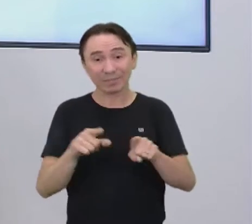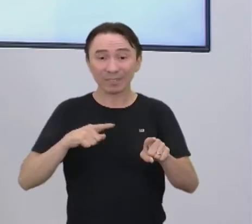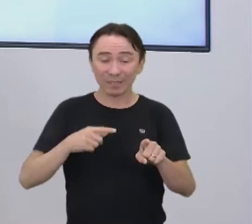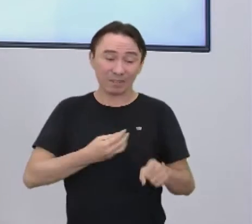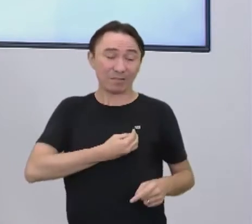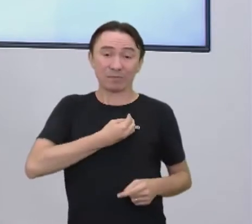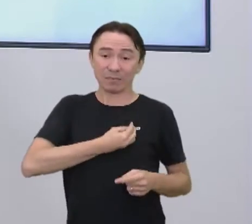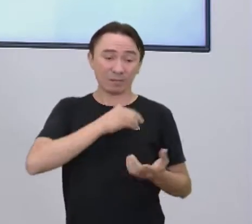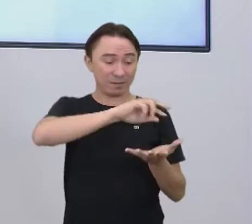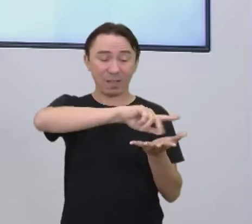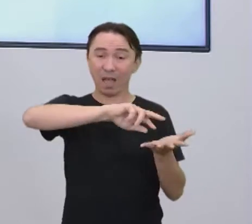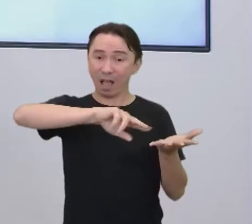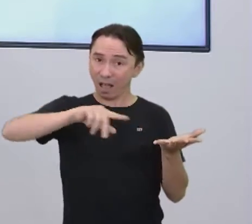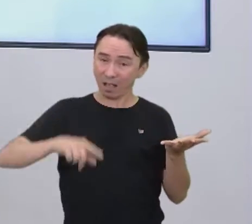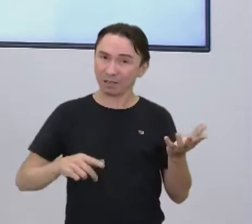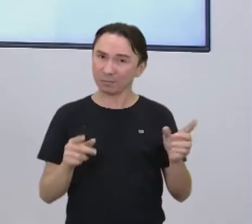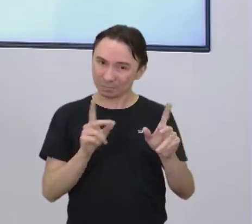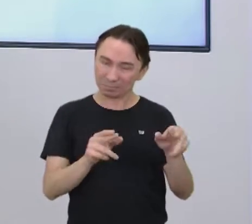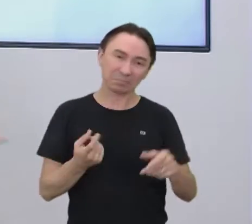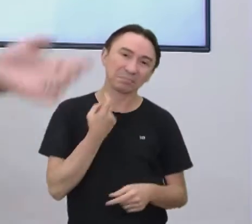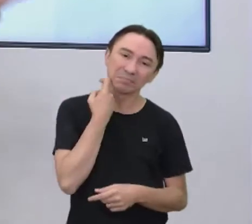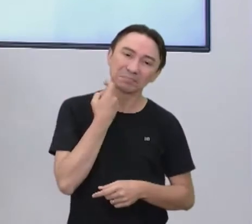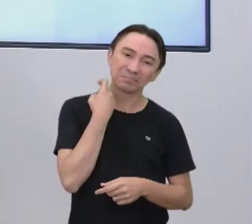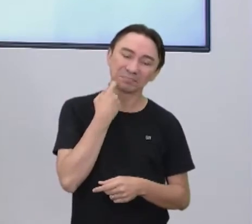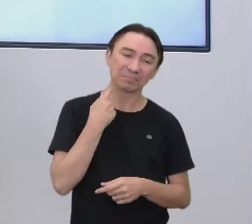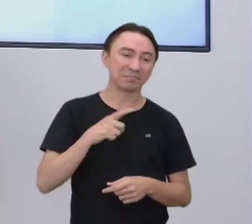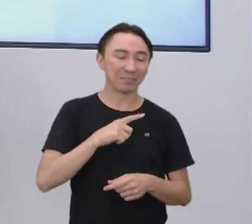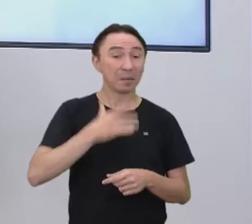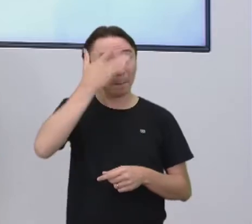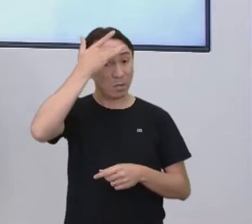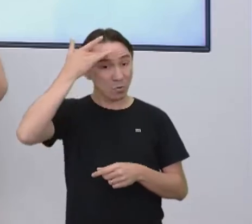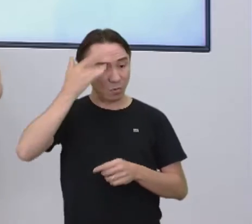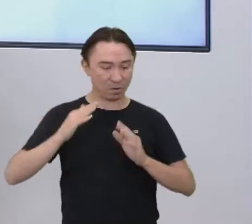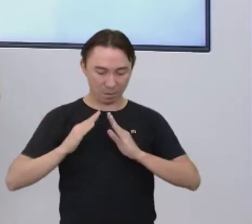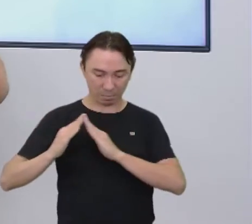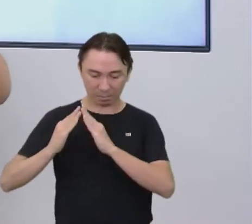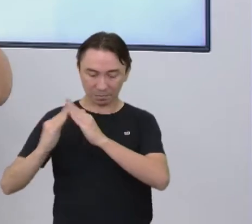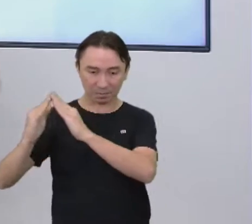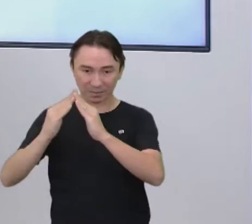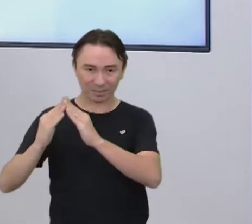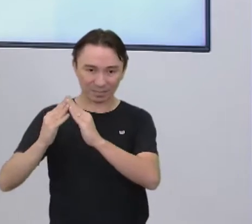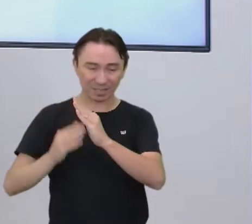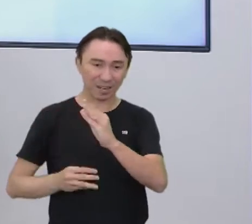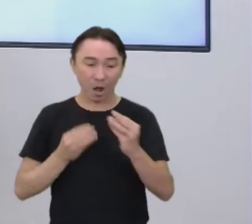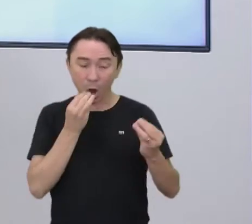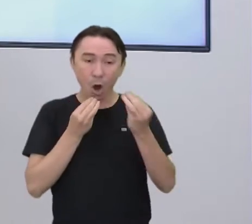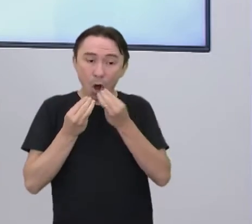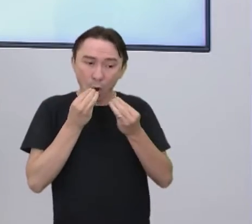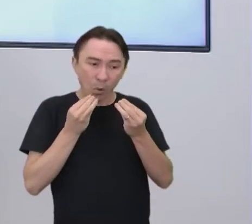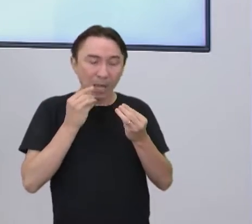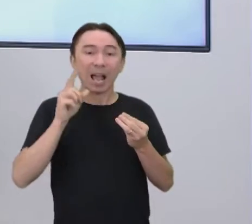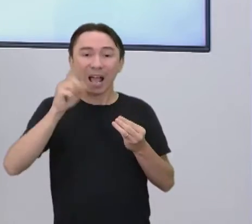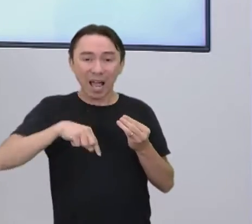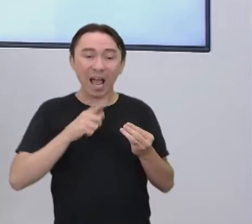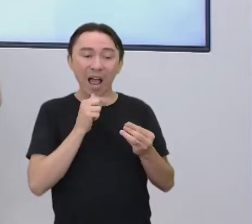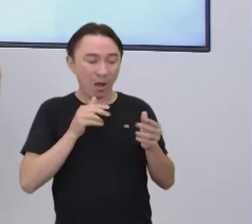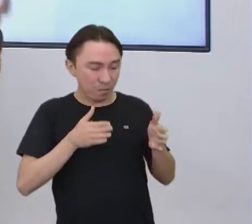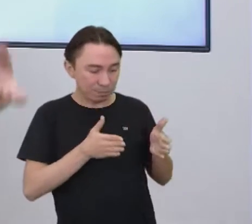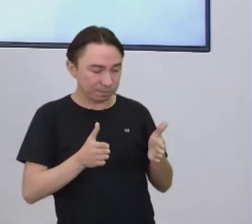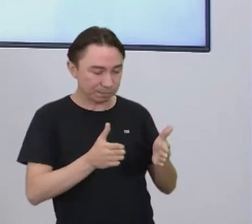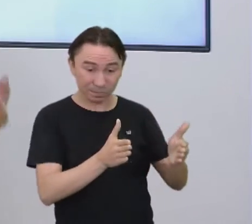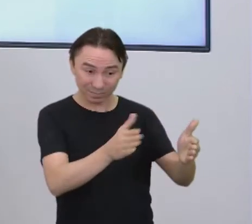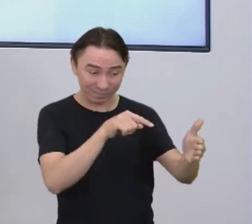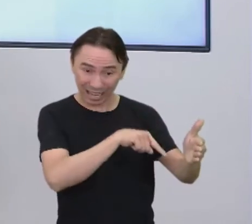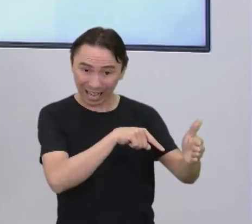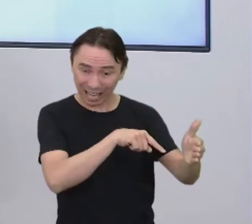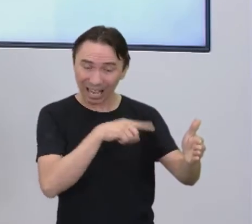principalmente indígenas ou ribeirinhas, que tem a base alimentar deles girando em volta justamente desses produtos que